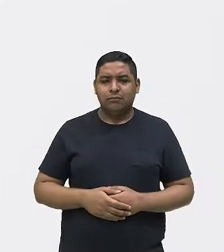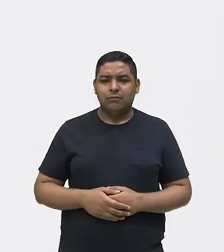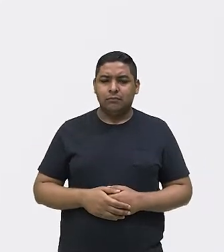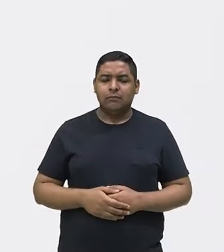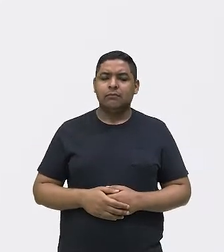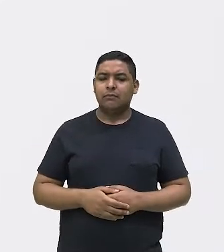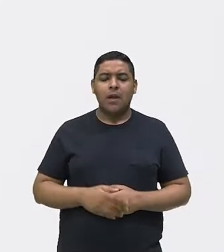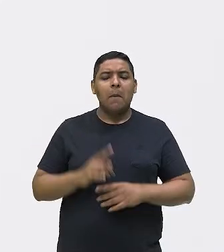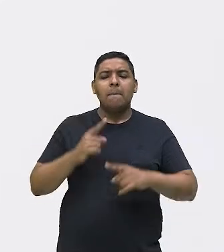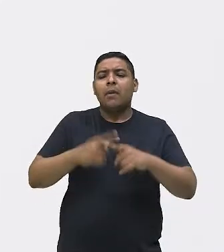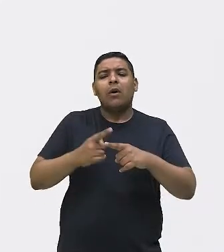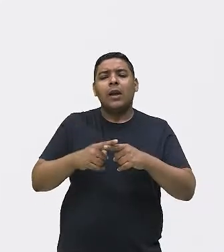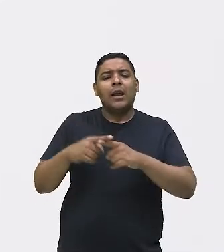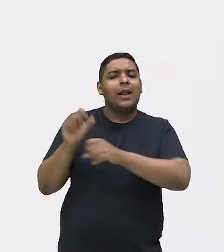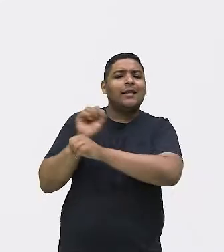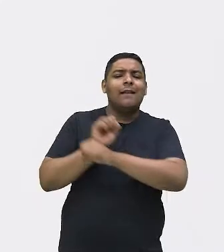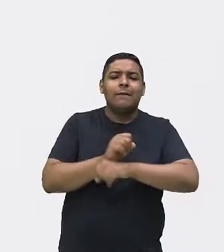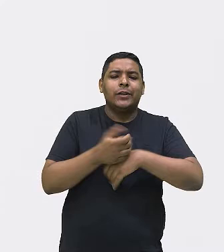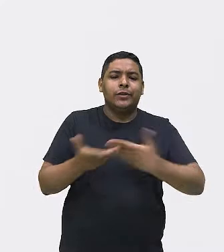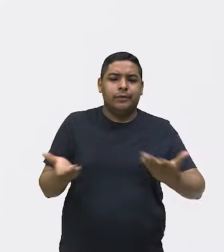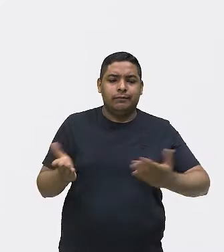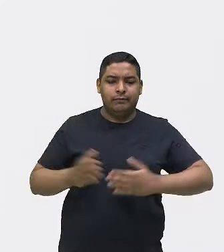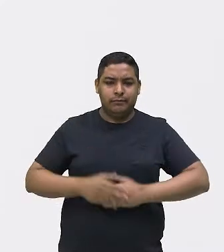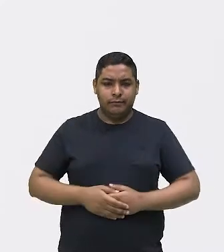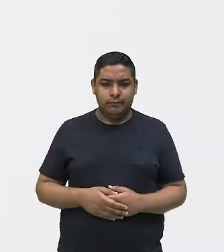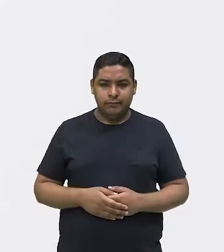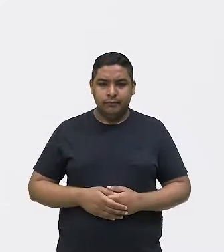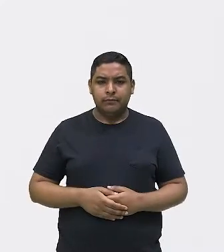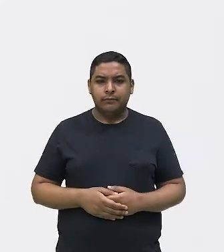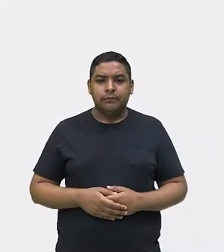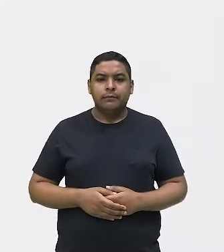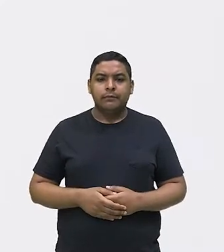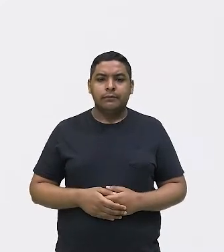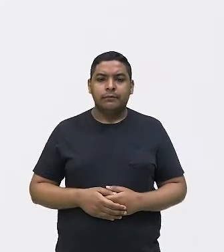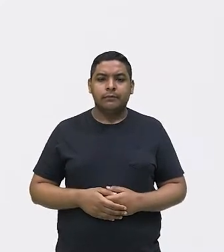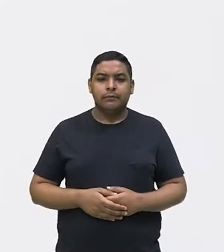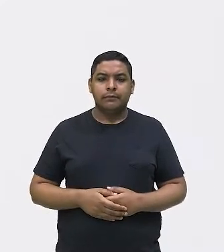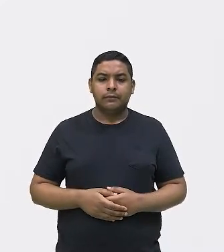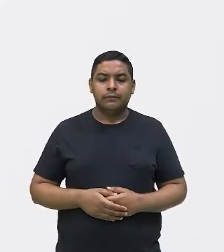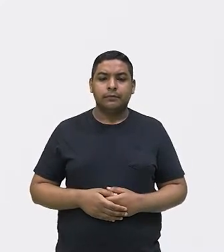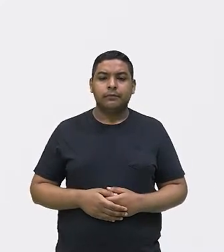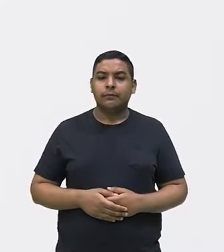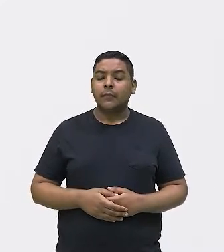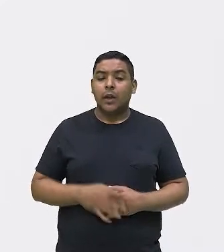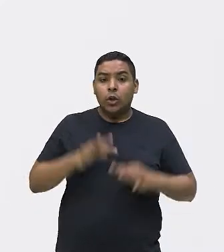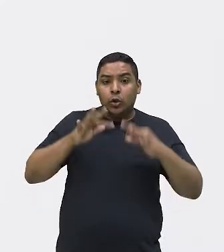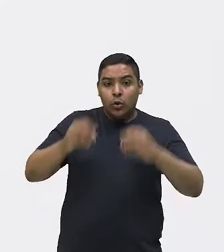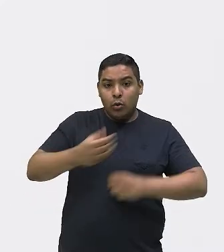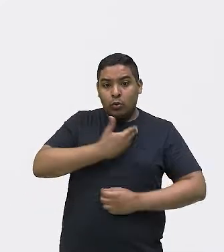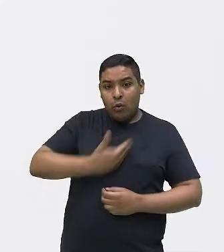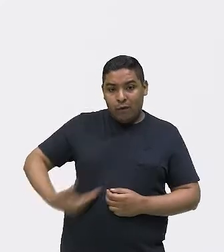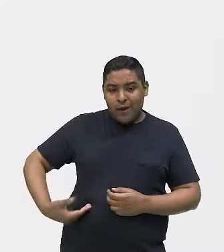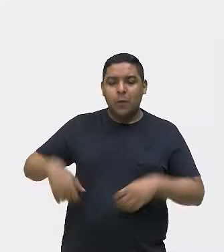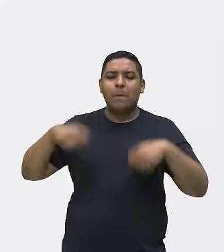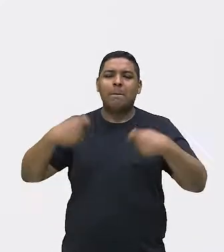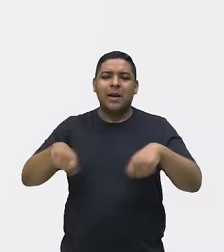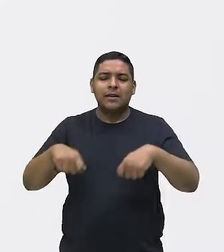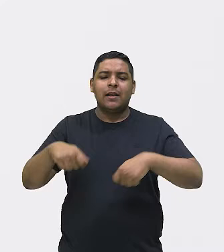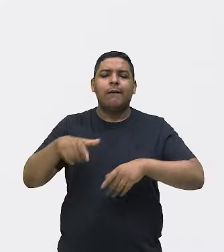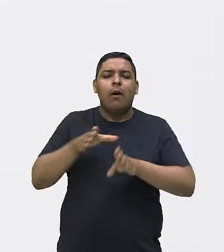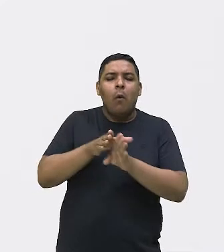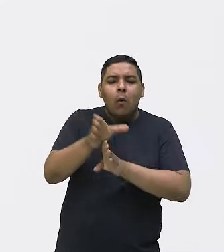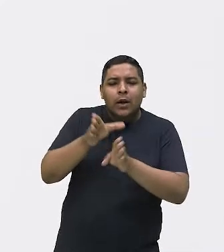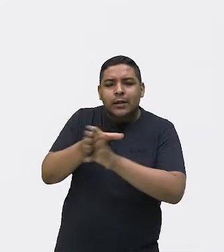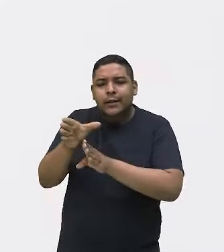lembram aí? Para ele, todo governo, ele deveria ser orientado,